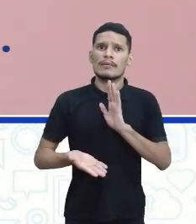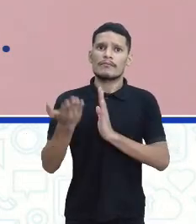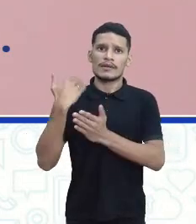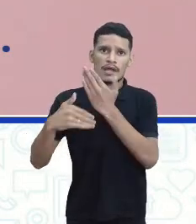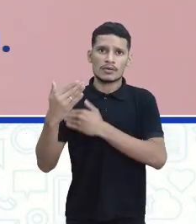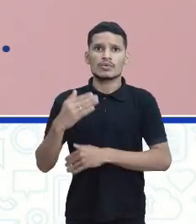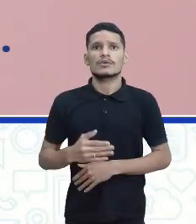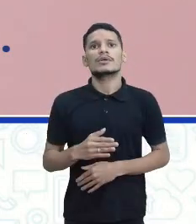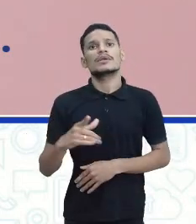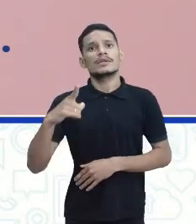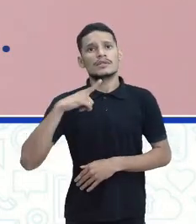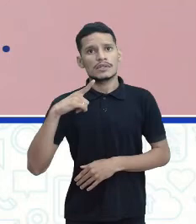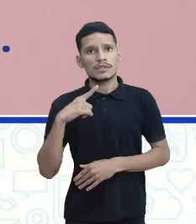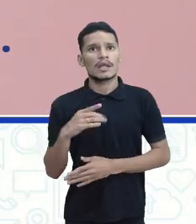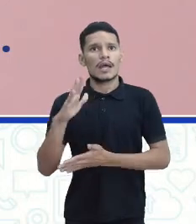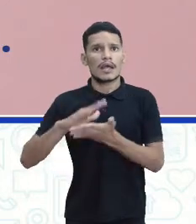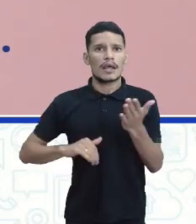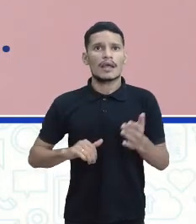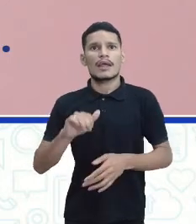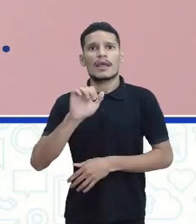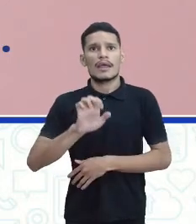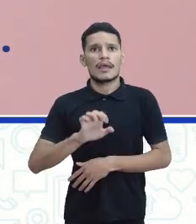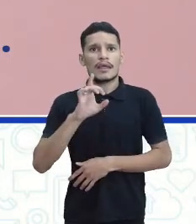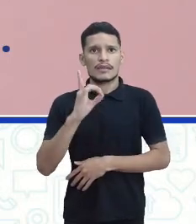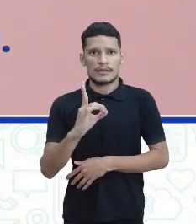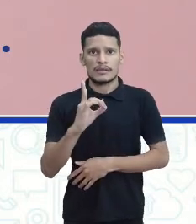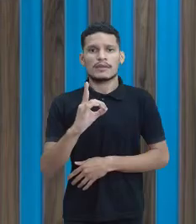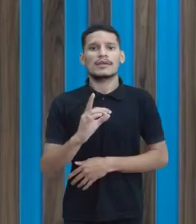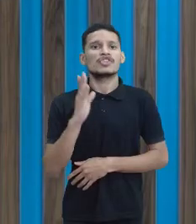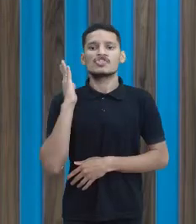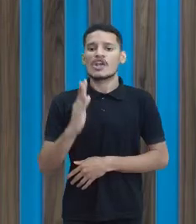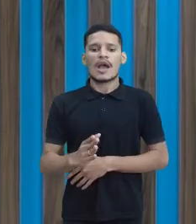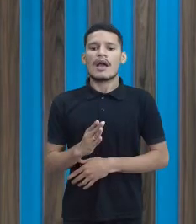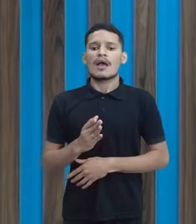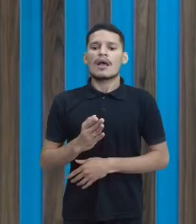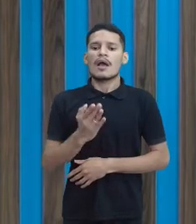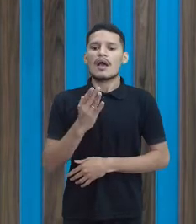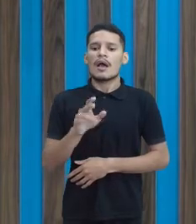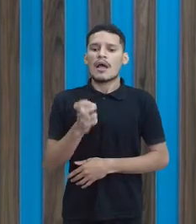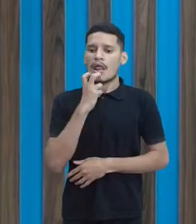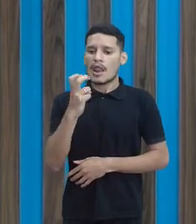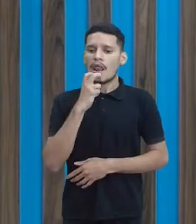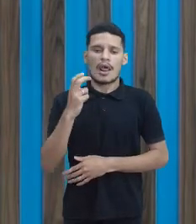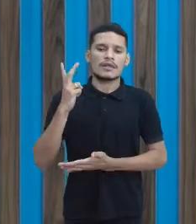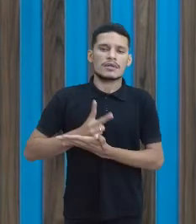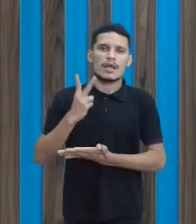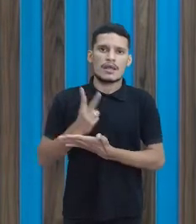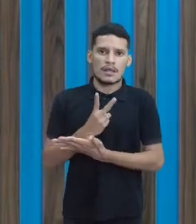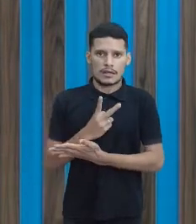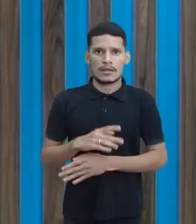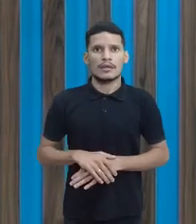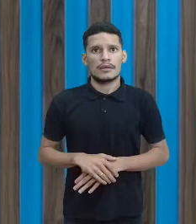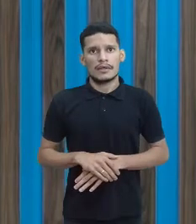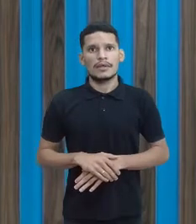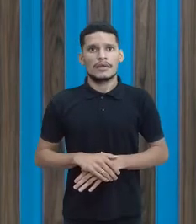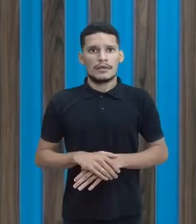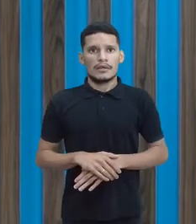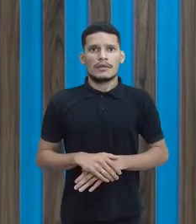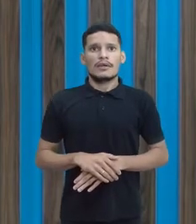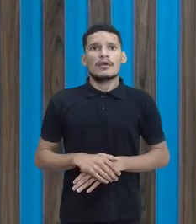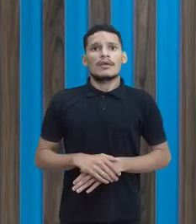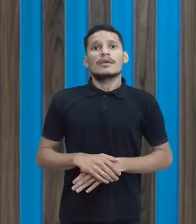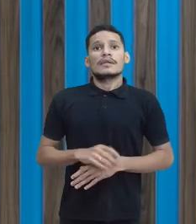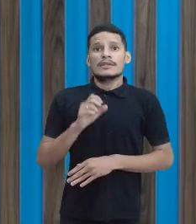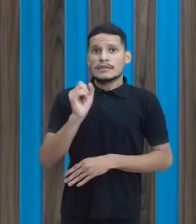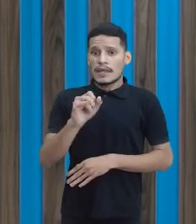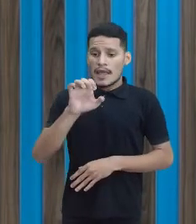Bark. Tira o ED somente, tá bom? Ele late o tempo todo. Quando eu coloco o ED no verbo, ele vai para o passado, ele latia